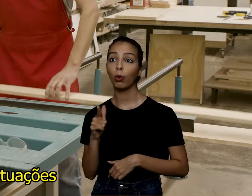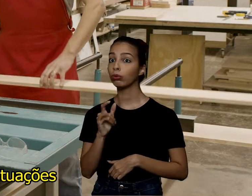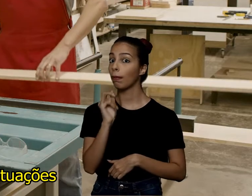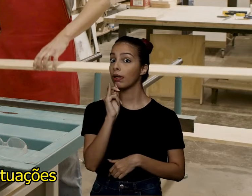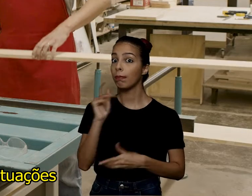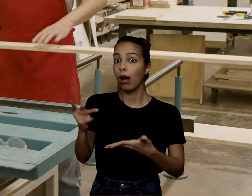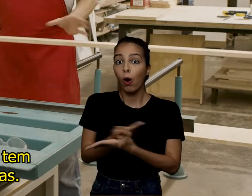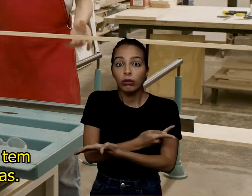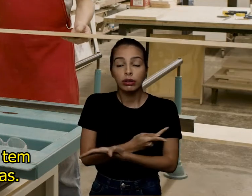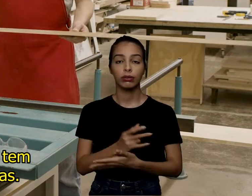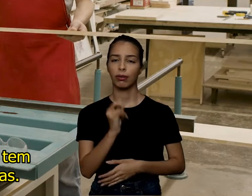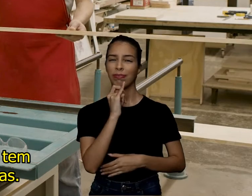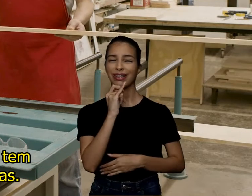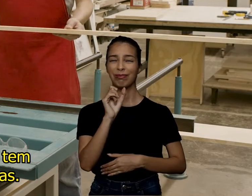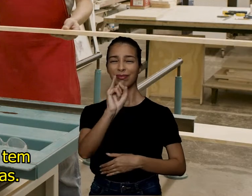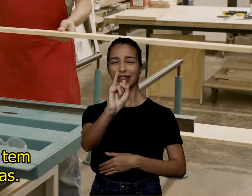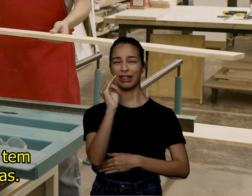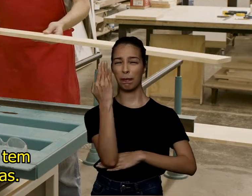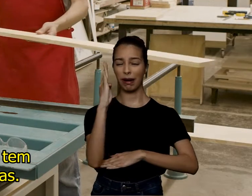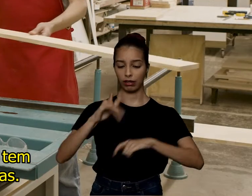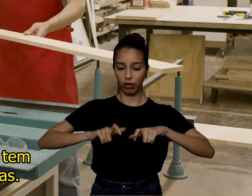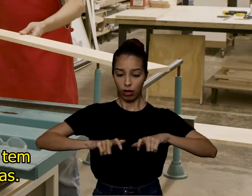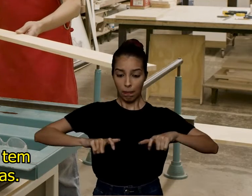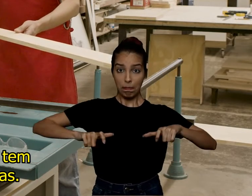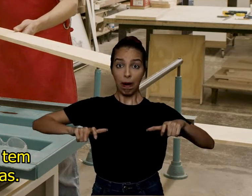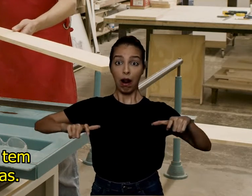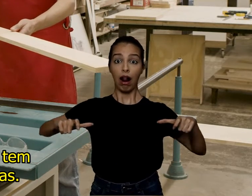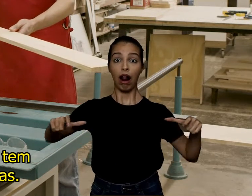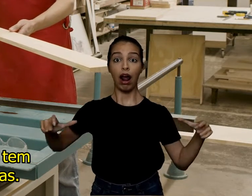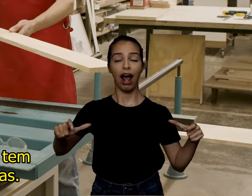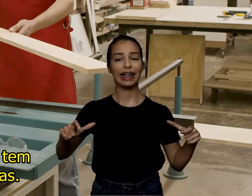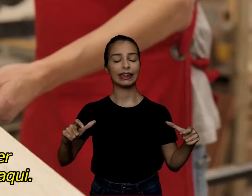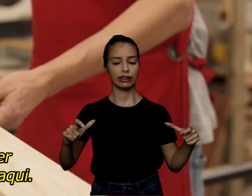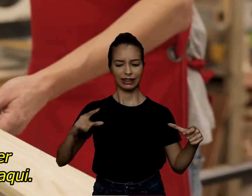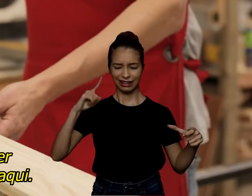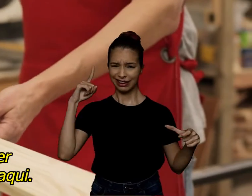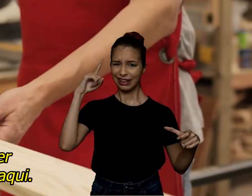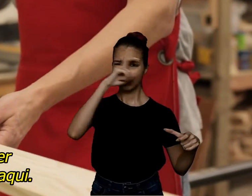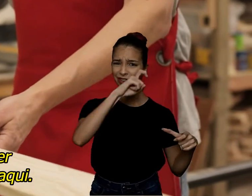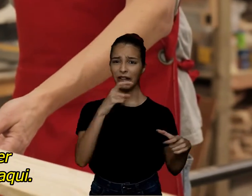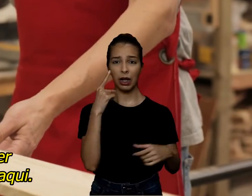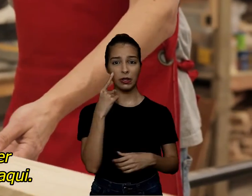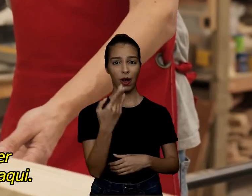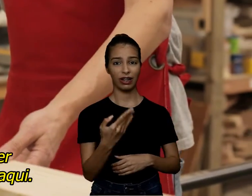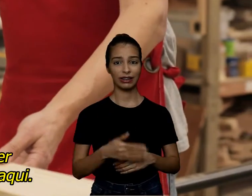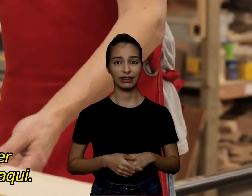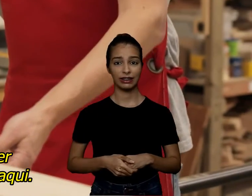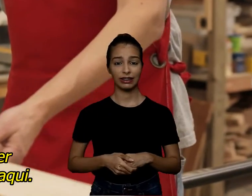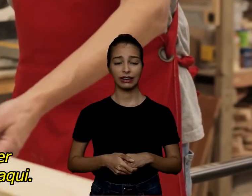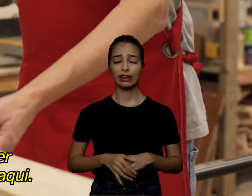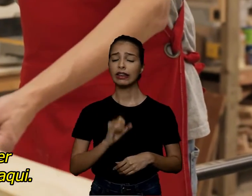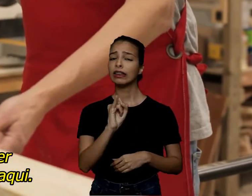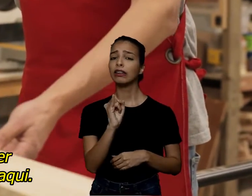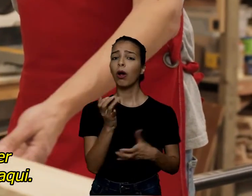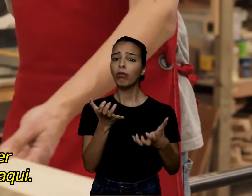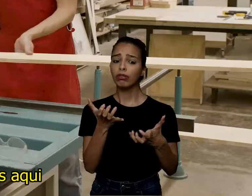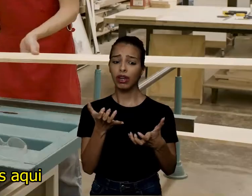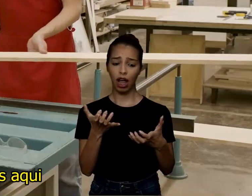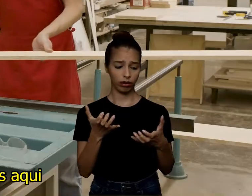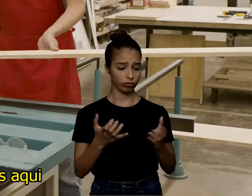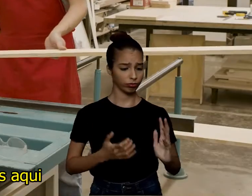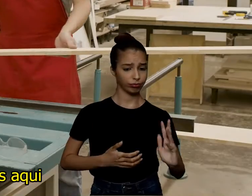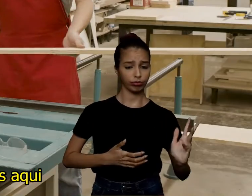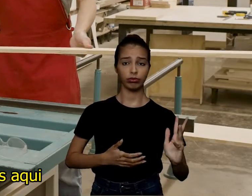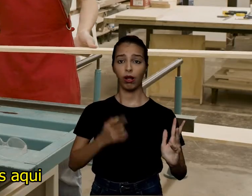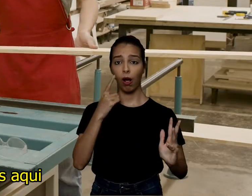outras situações que é quando a gente tem peças muito compridas e que a gente vai ter uma certa dificuldade aqui se eu